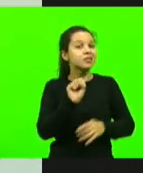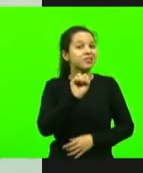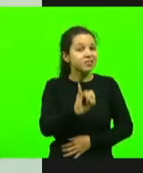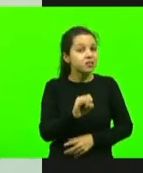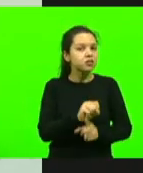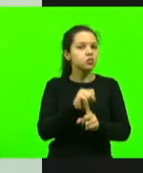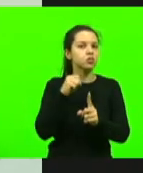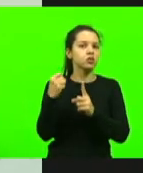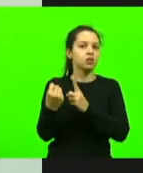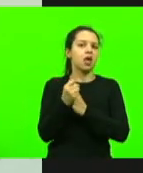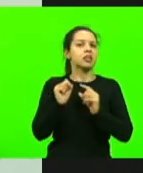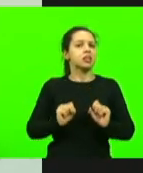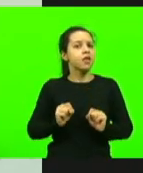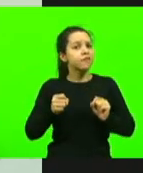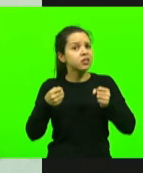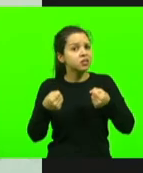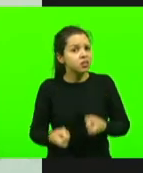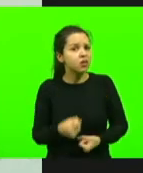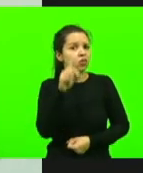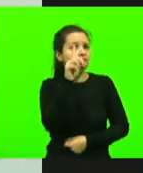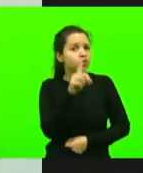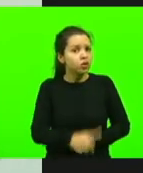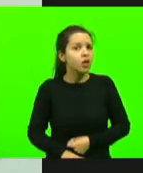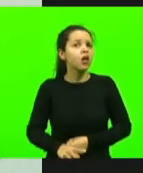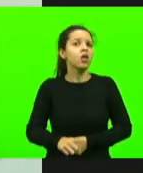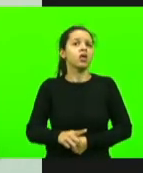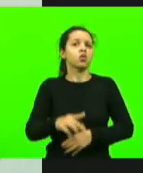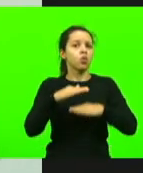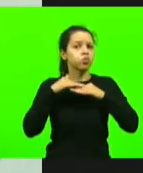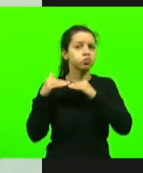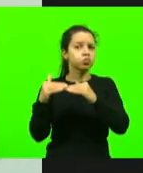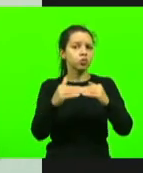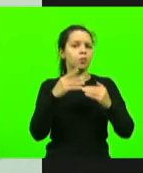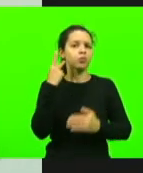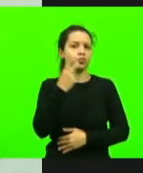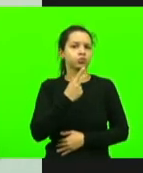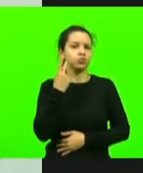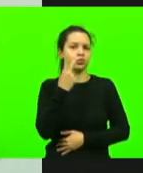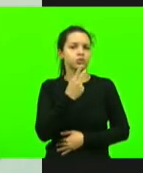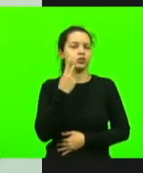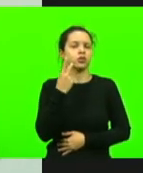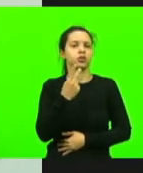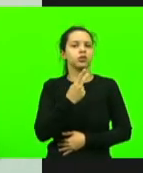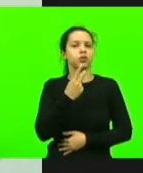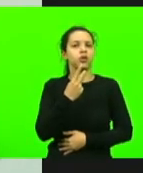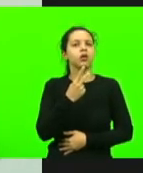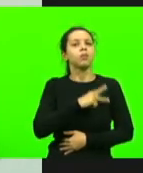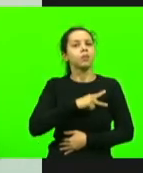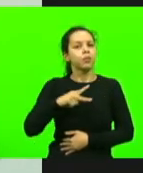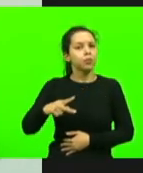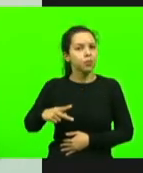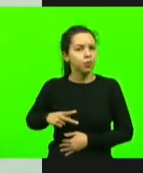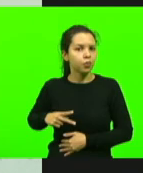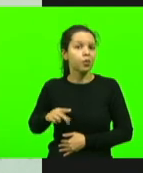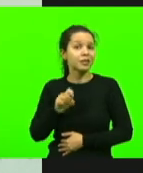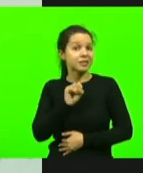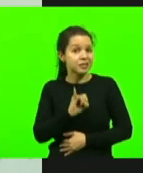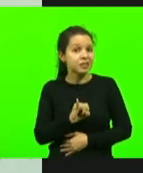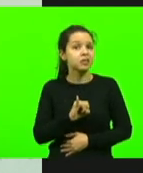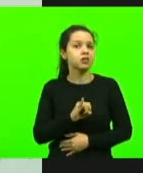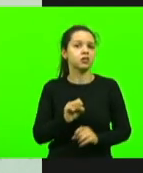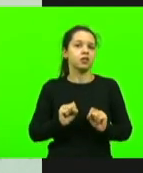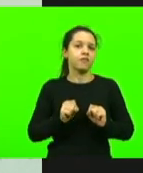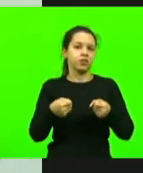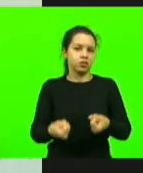sociedade defender o direito Universal as políticas públicas e só isso é possível se defender o serviço público